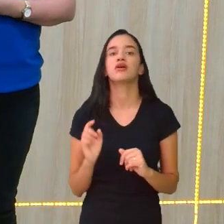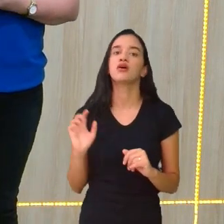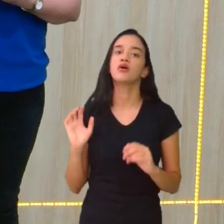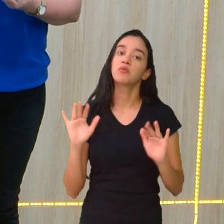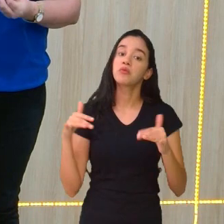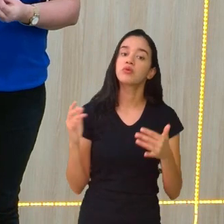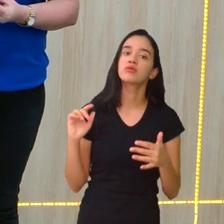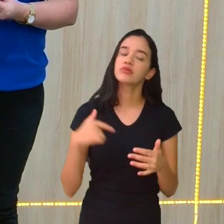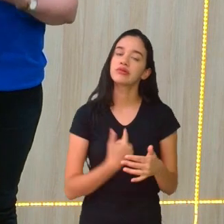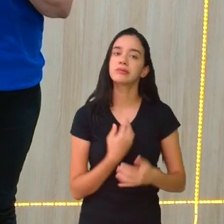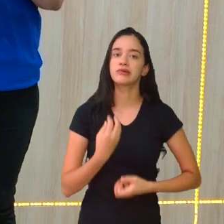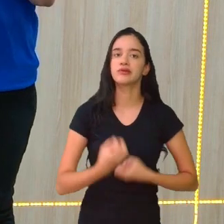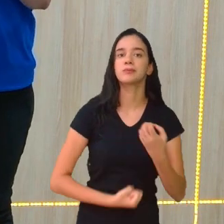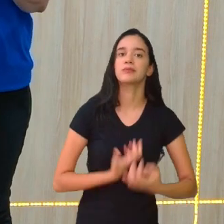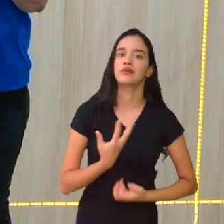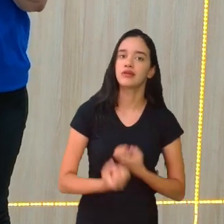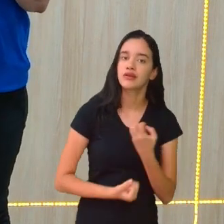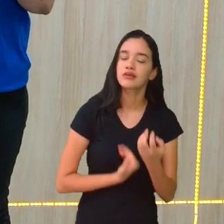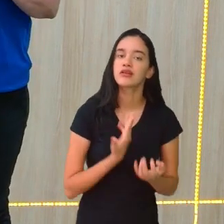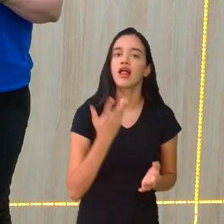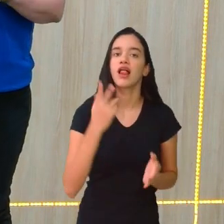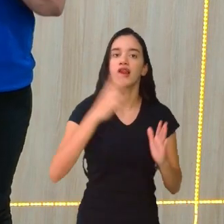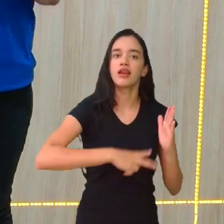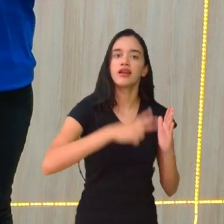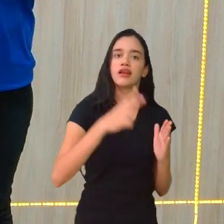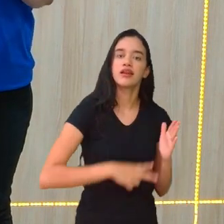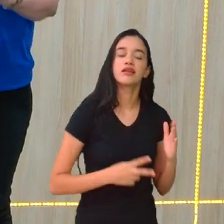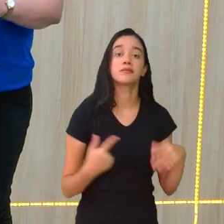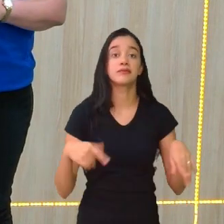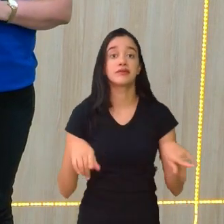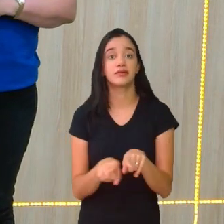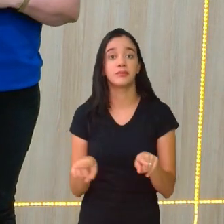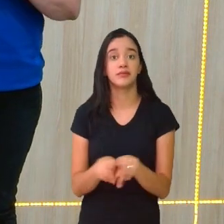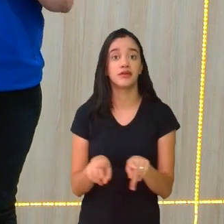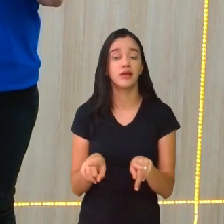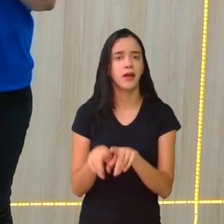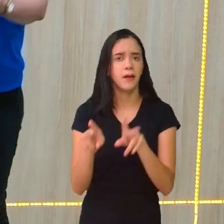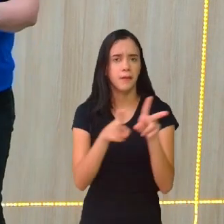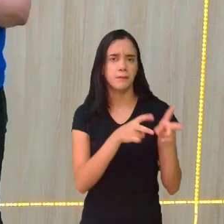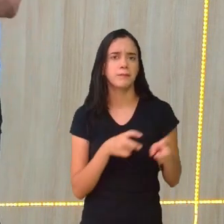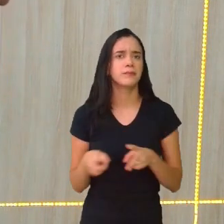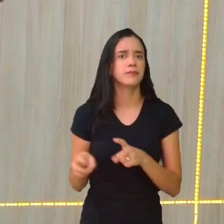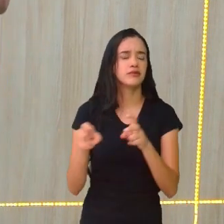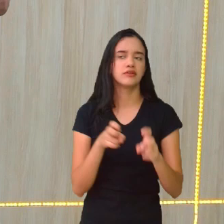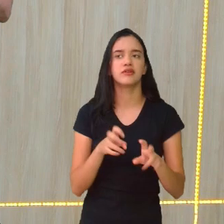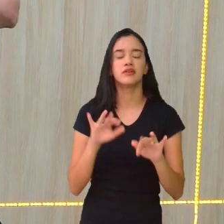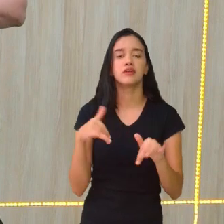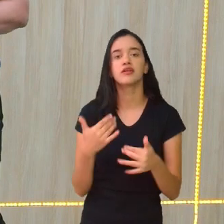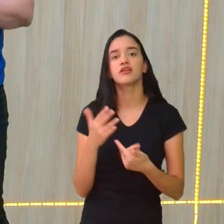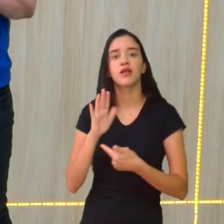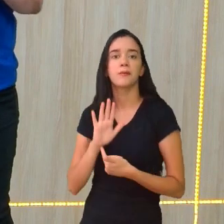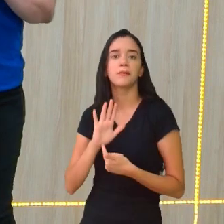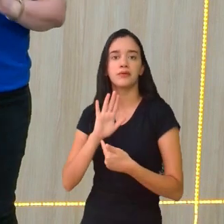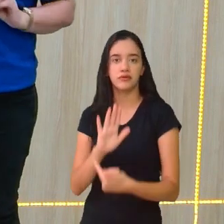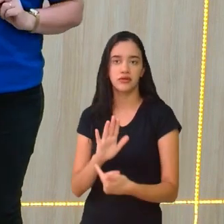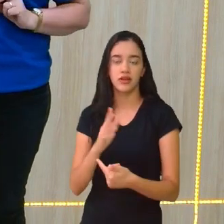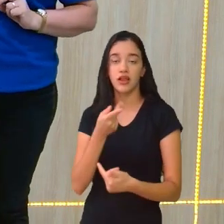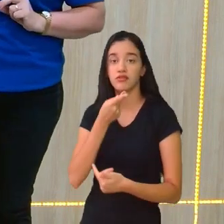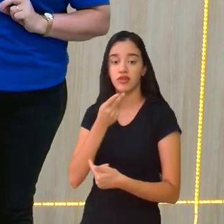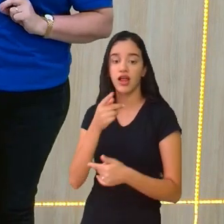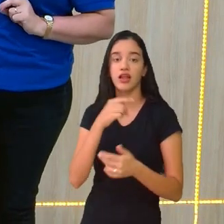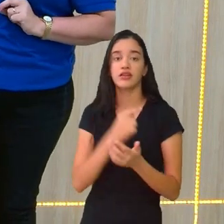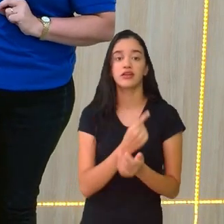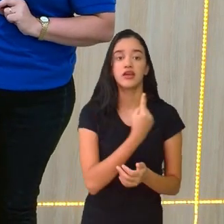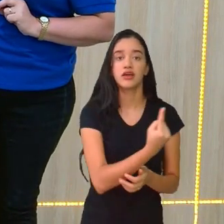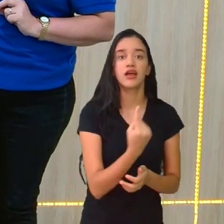nos expressando, né, estamos lendo, também percebemos estes sinais gráficos que estão indicando aí a fala de